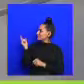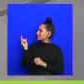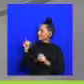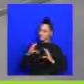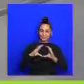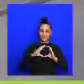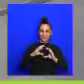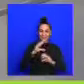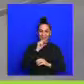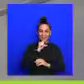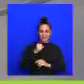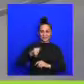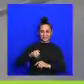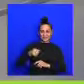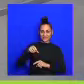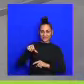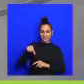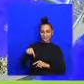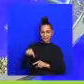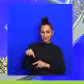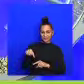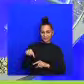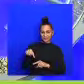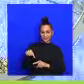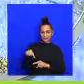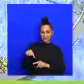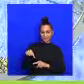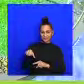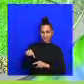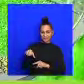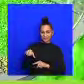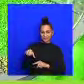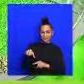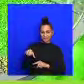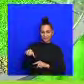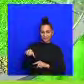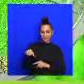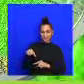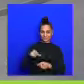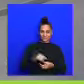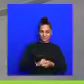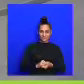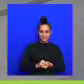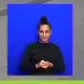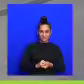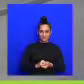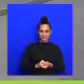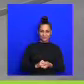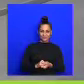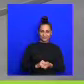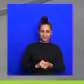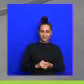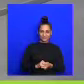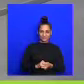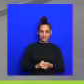Bola laranja, número 9, com o traço diferenciador embaixo do número.